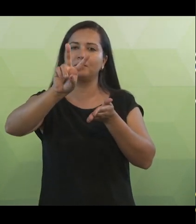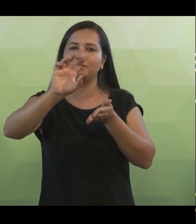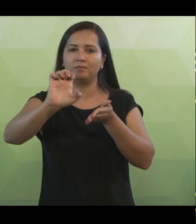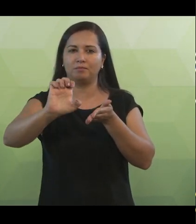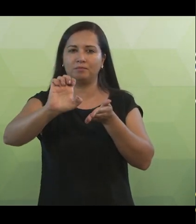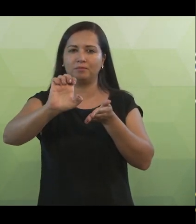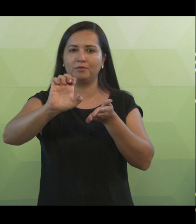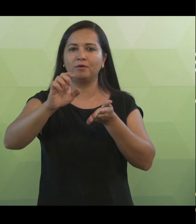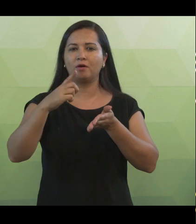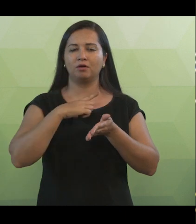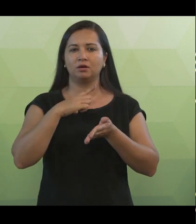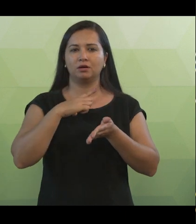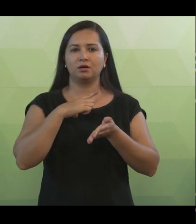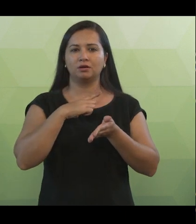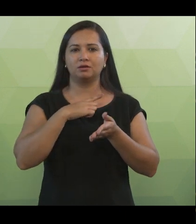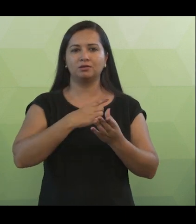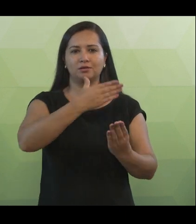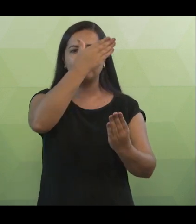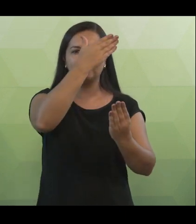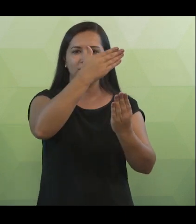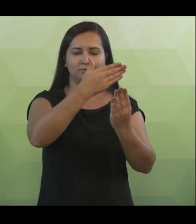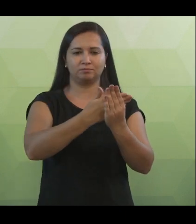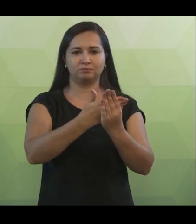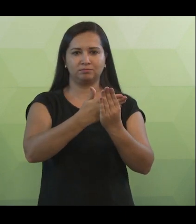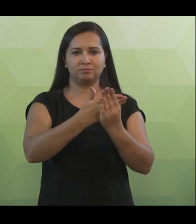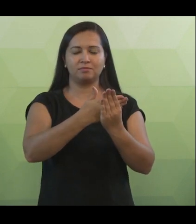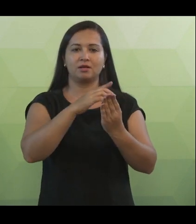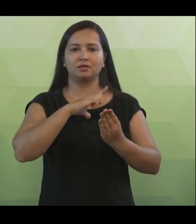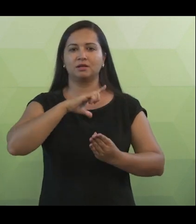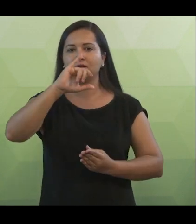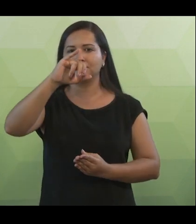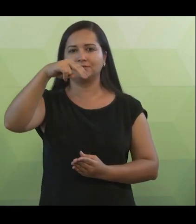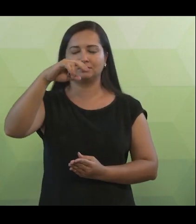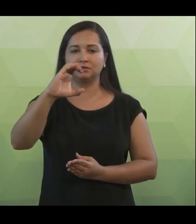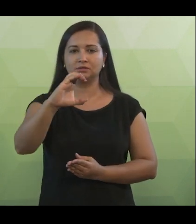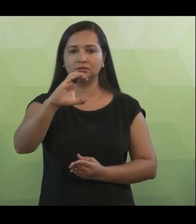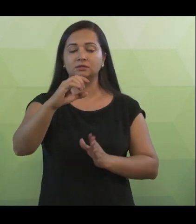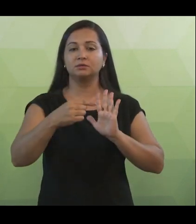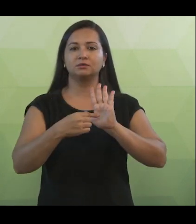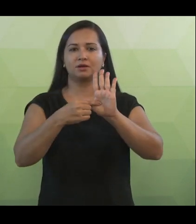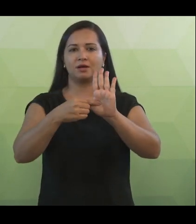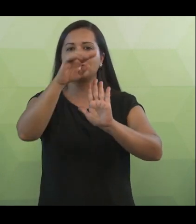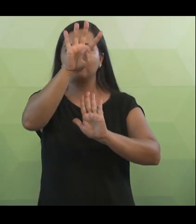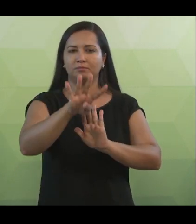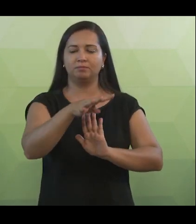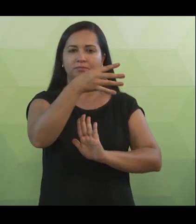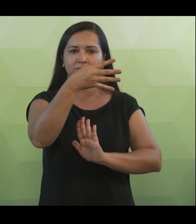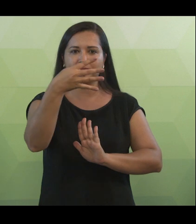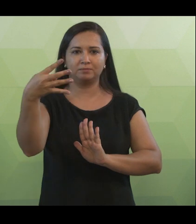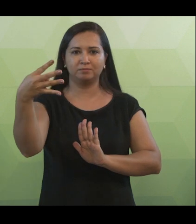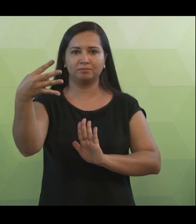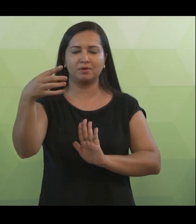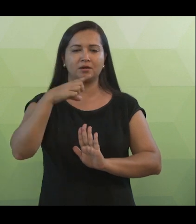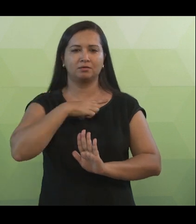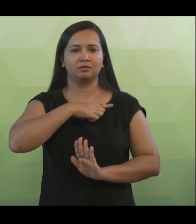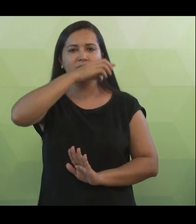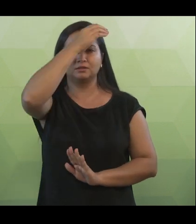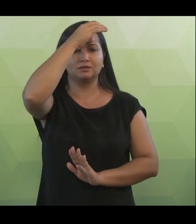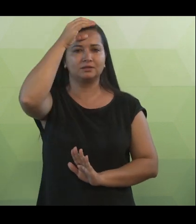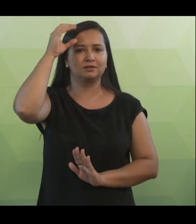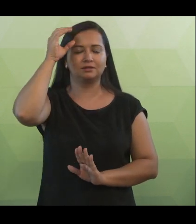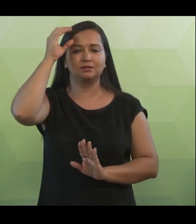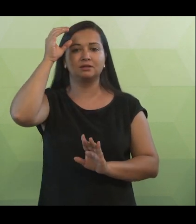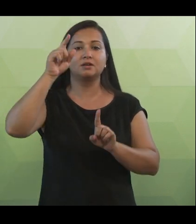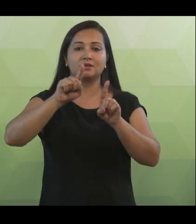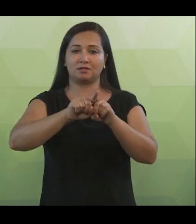que está dentro da pasta inc e passa como parâmetro a tabela clientes e o ID que remove o